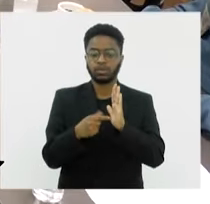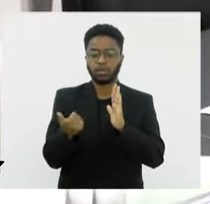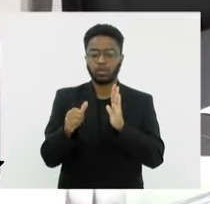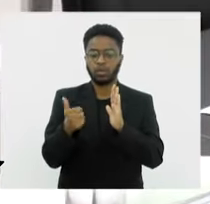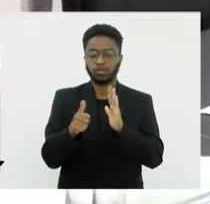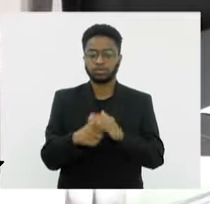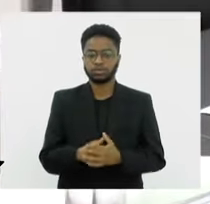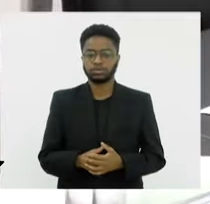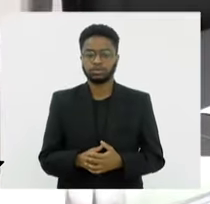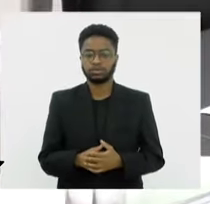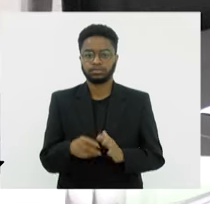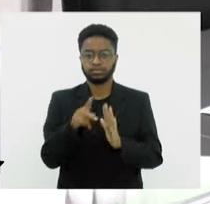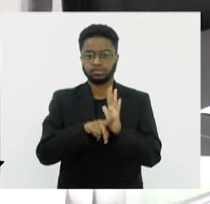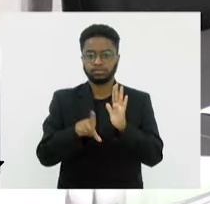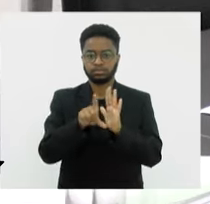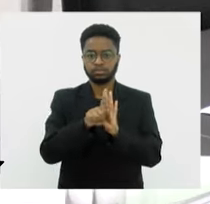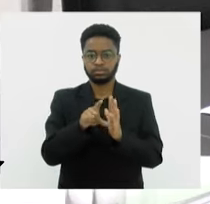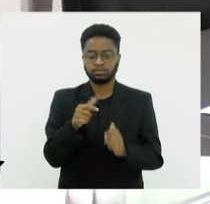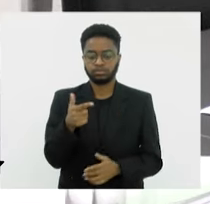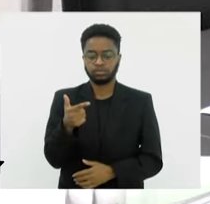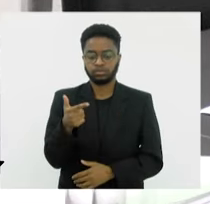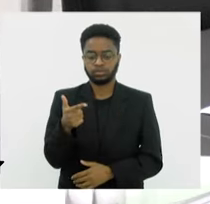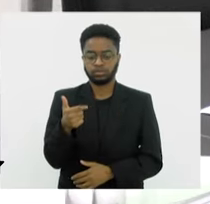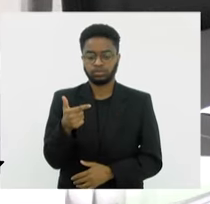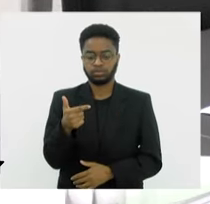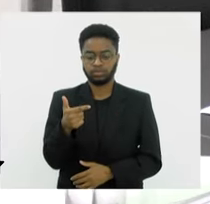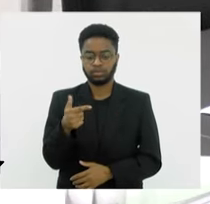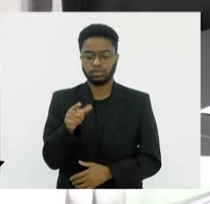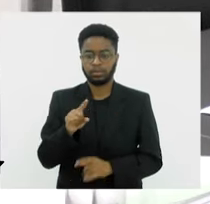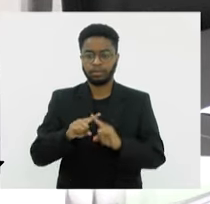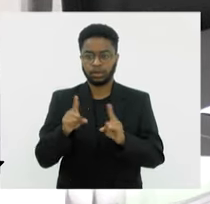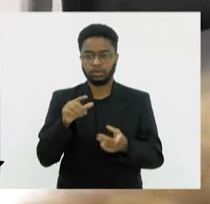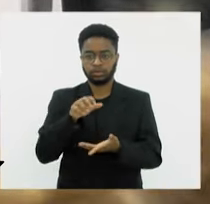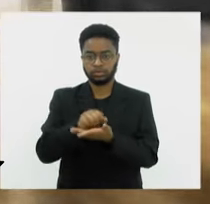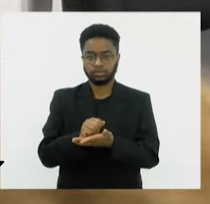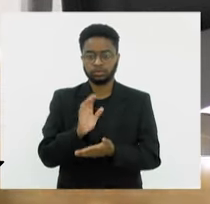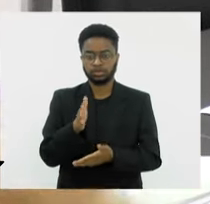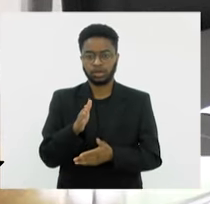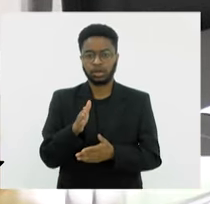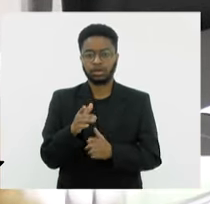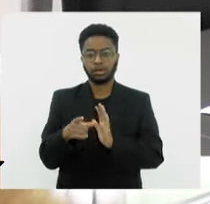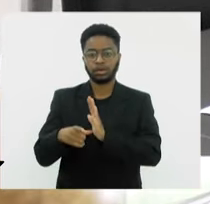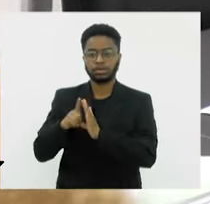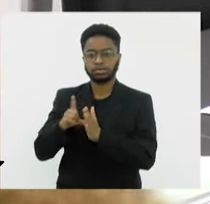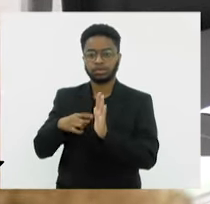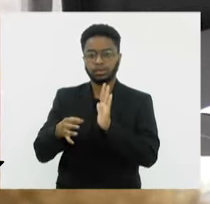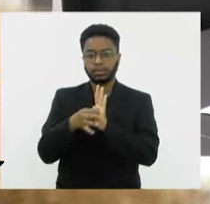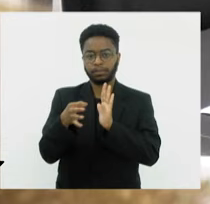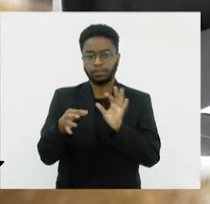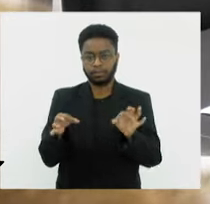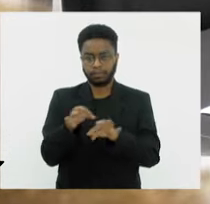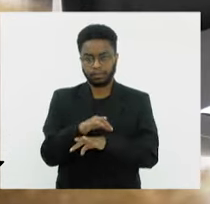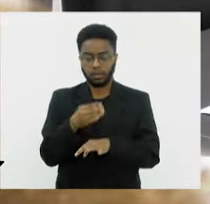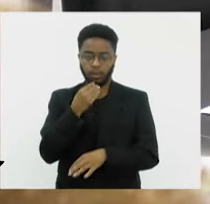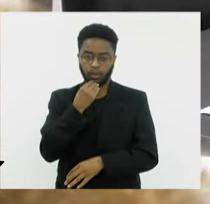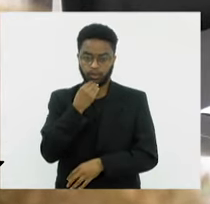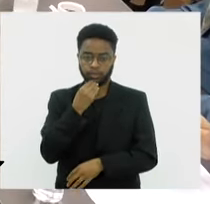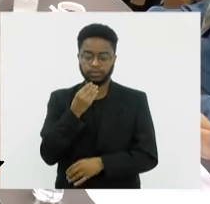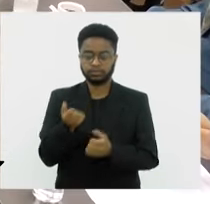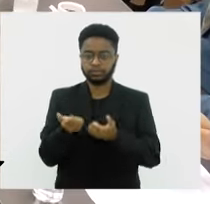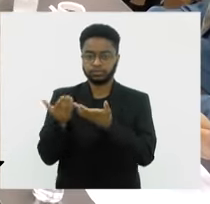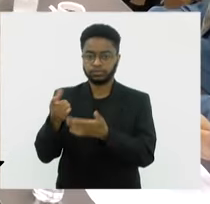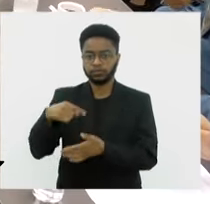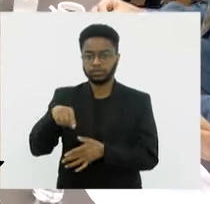da pauta. Projeto de lei, mas já registrado no projeto anterior, o parecer, obviamente, para as vistas de